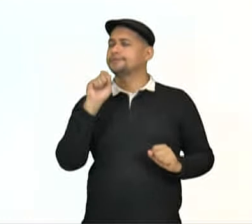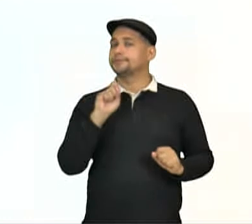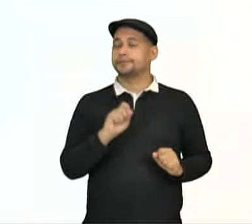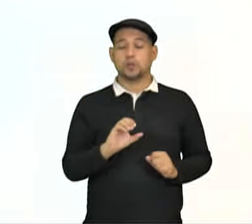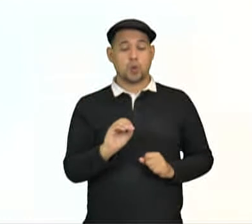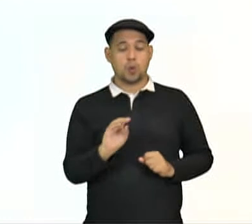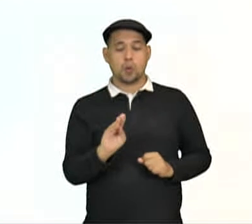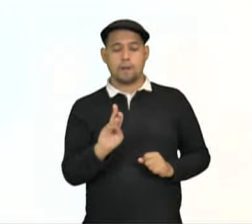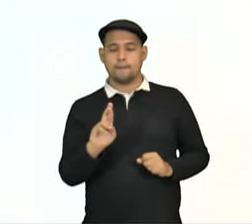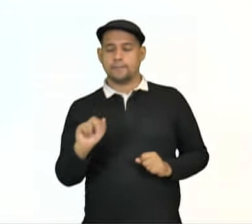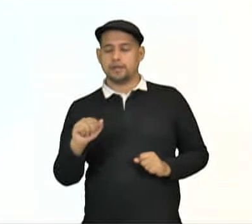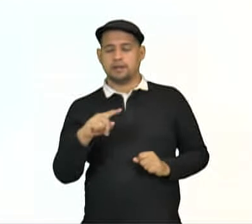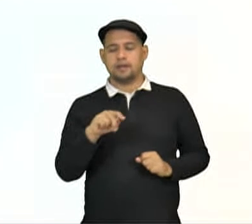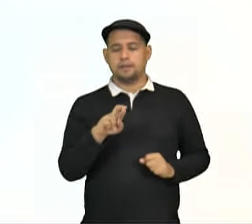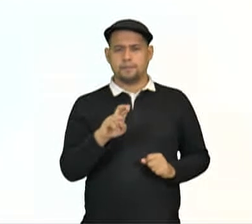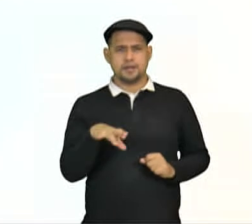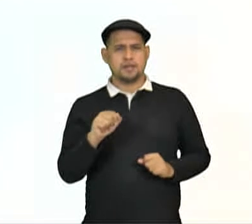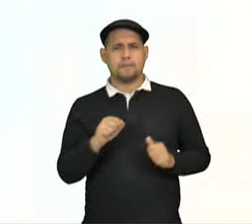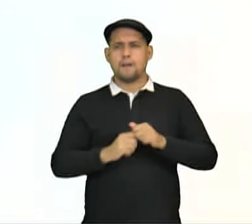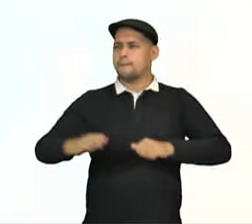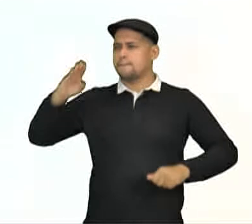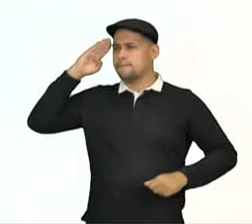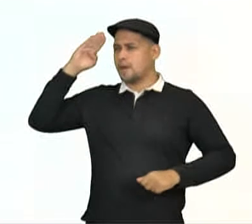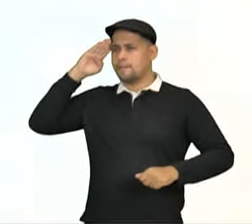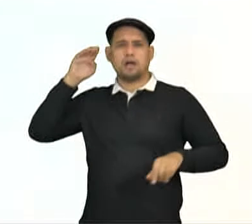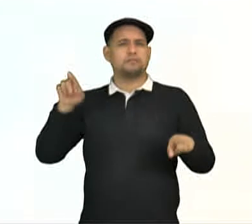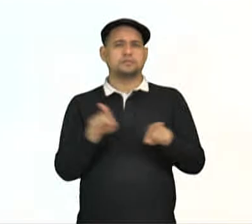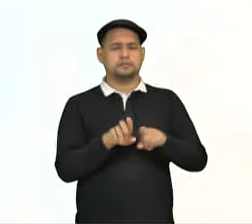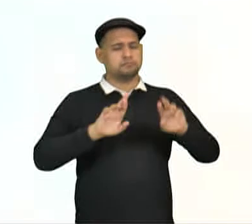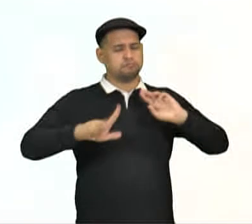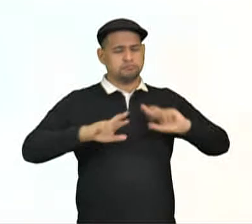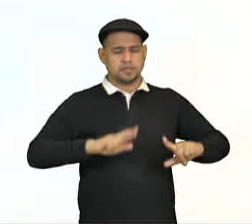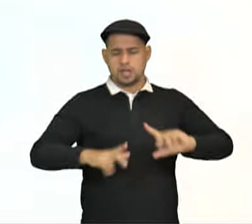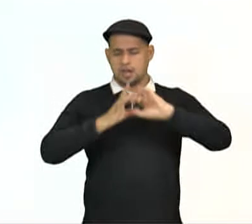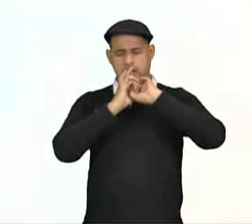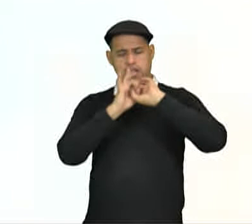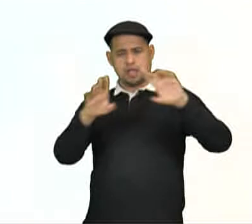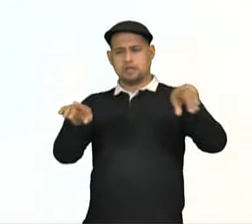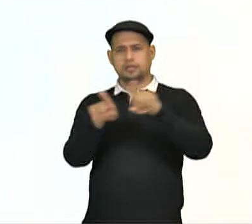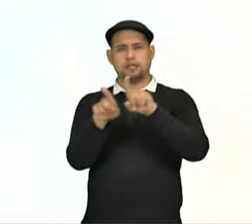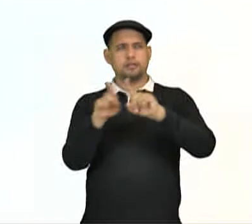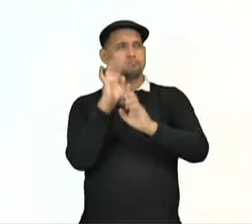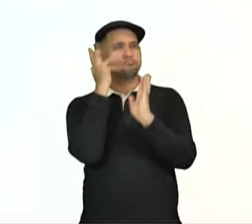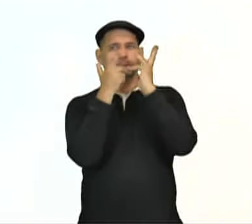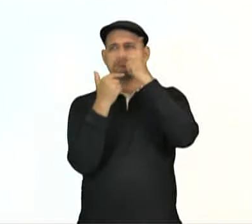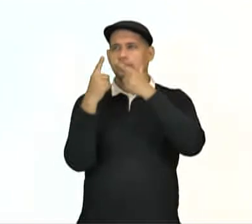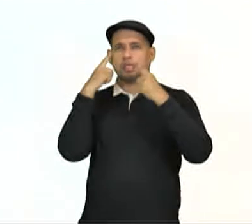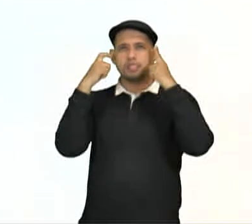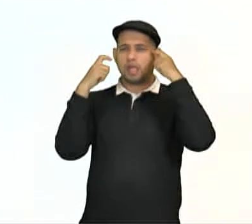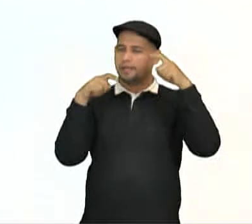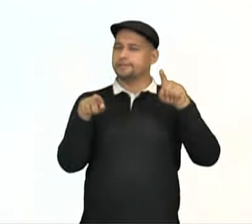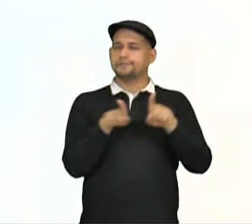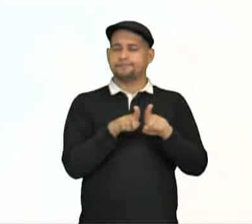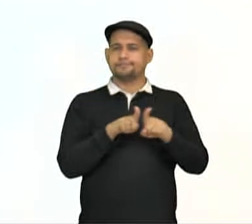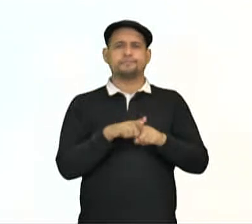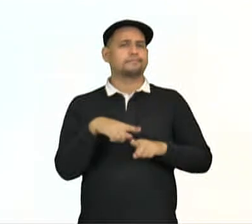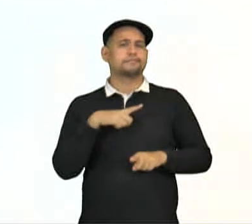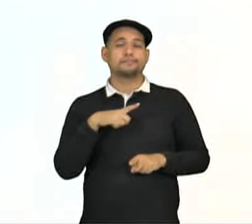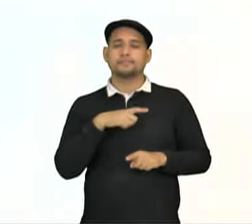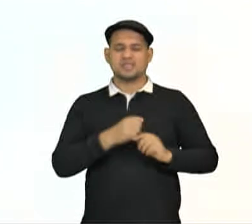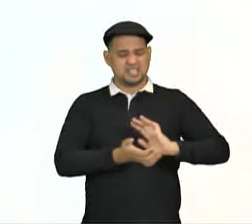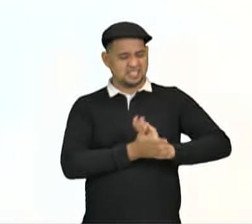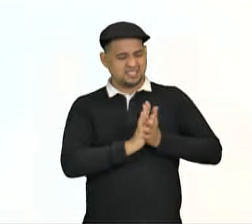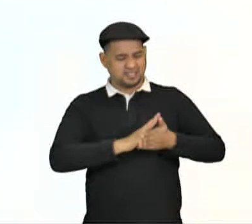obra-prima. Queremos glorificar o militarismo, o patriotismo, o gesto destruidor dos libertários, as belas ideias pelas quais se morre. Queremos destruir os